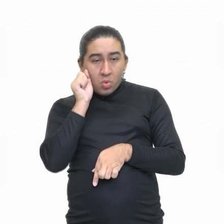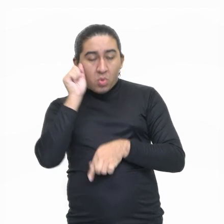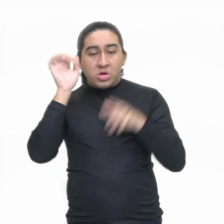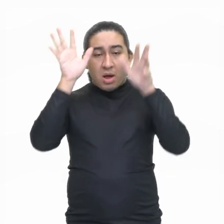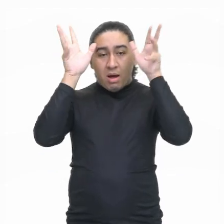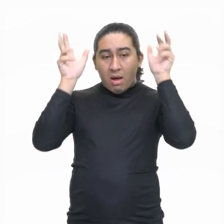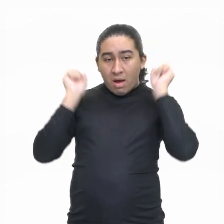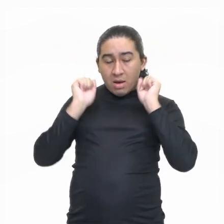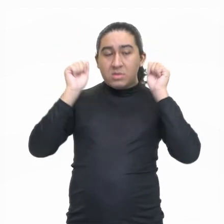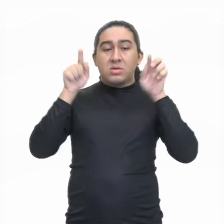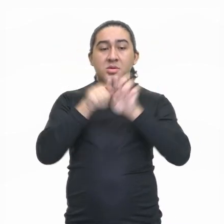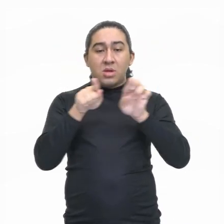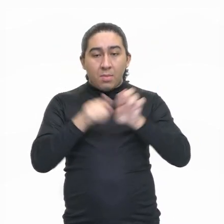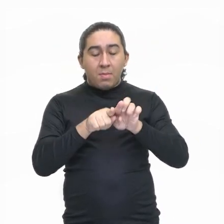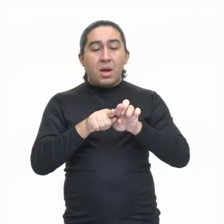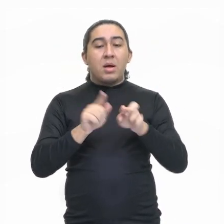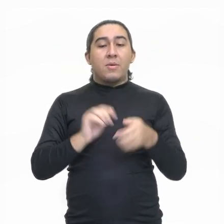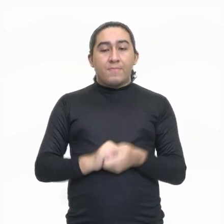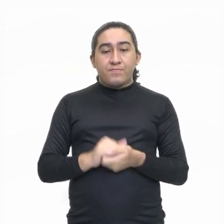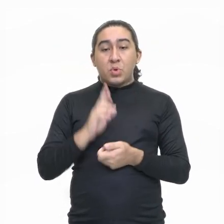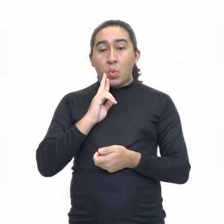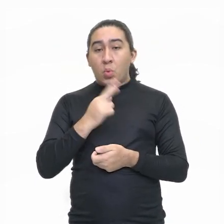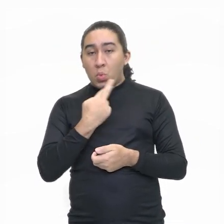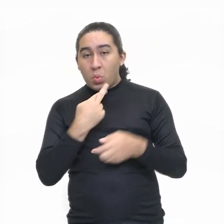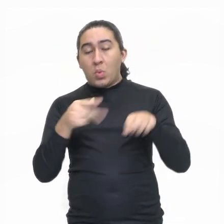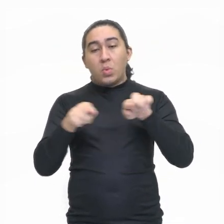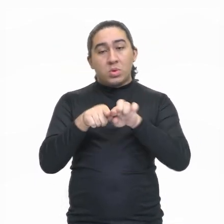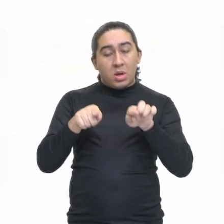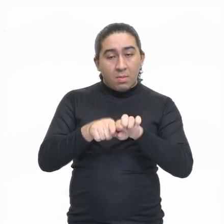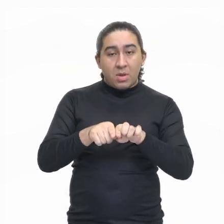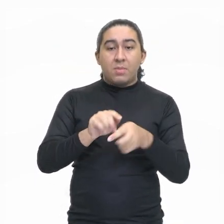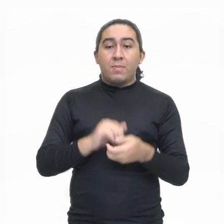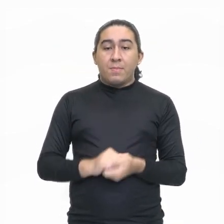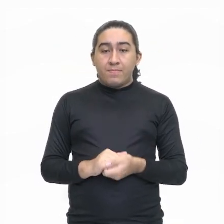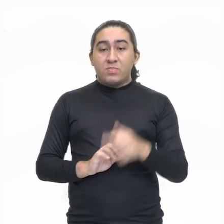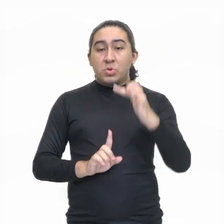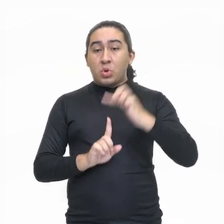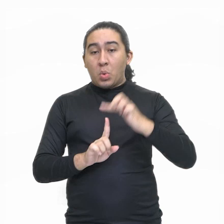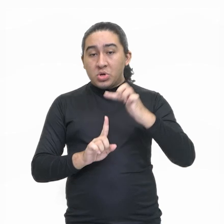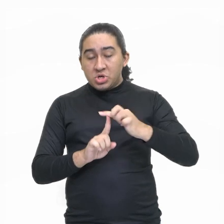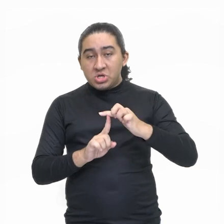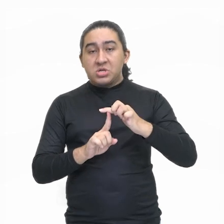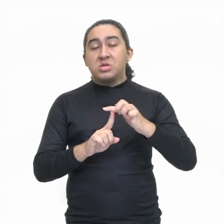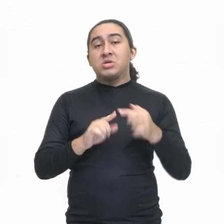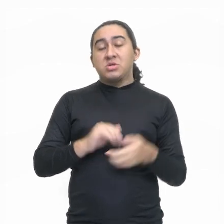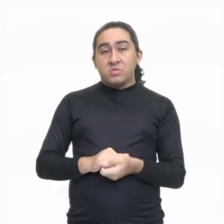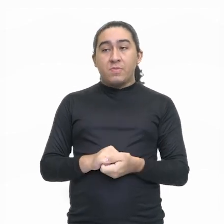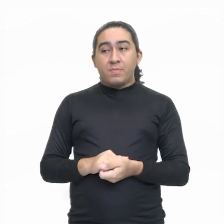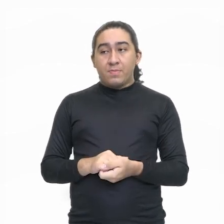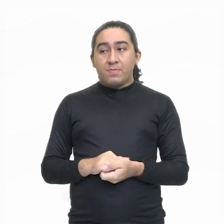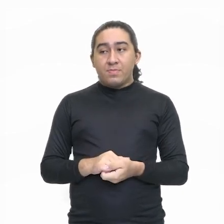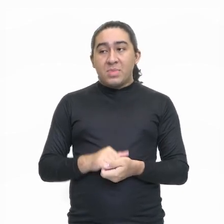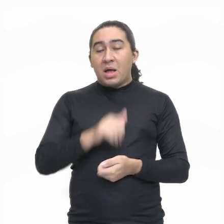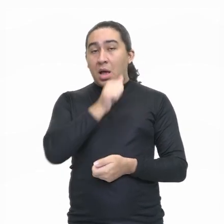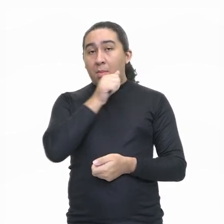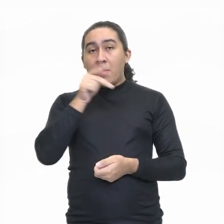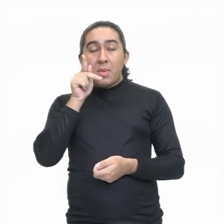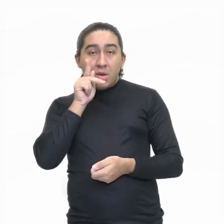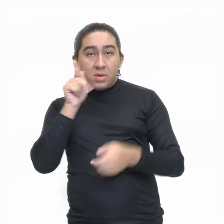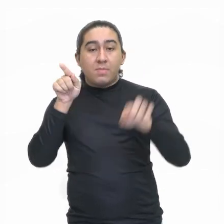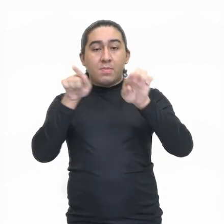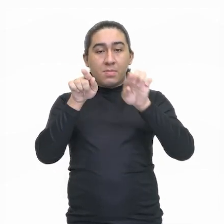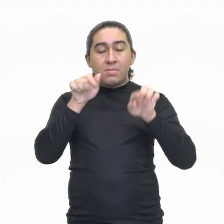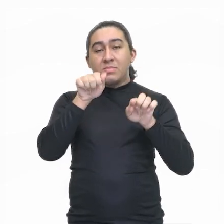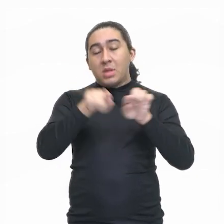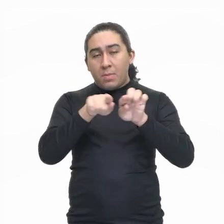Grosso, Tocantins, Maranhão, Pará e Amapá. Tá? E também